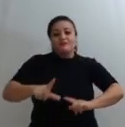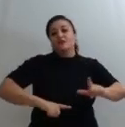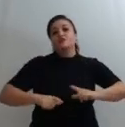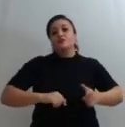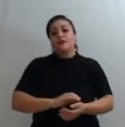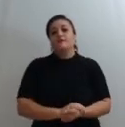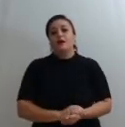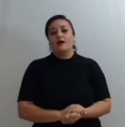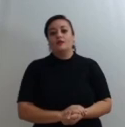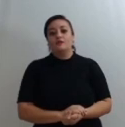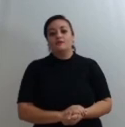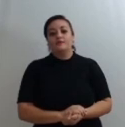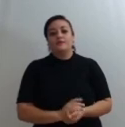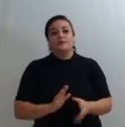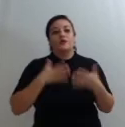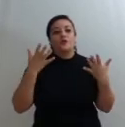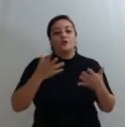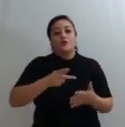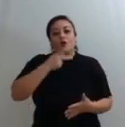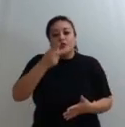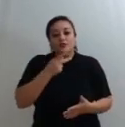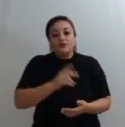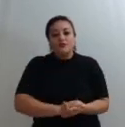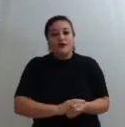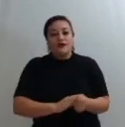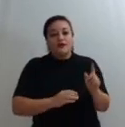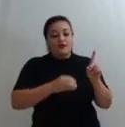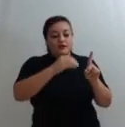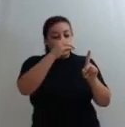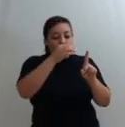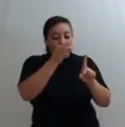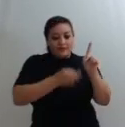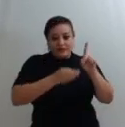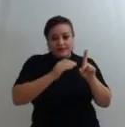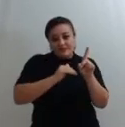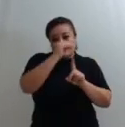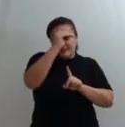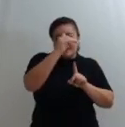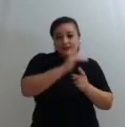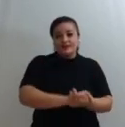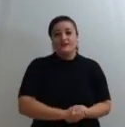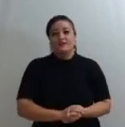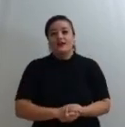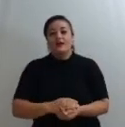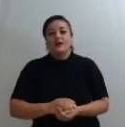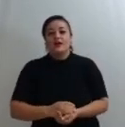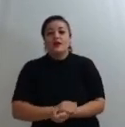fala a desembargadora está partindo para a imprensa,